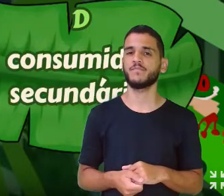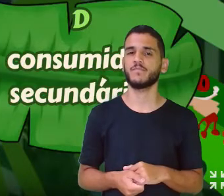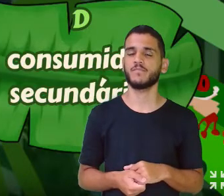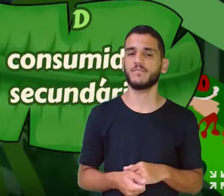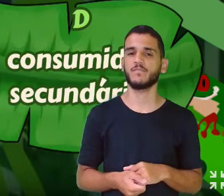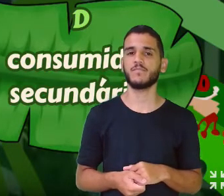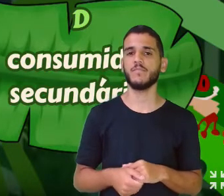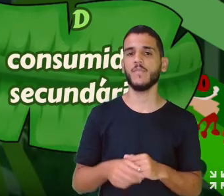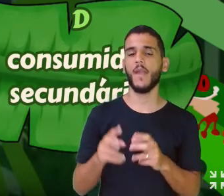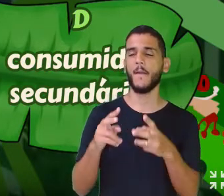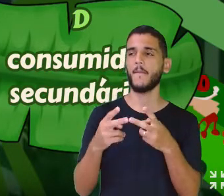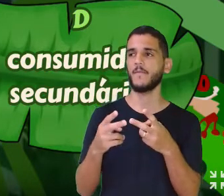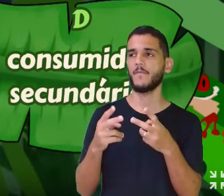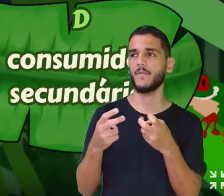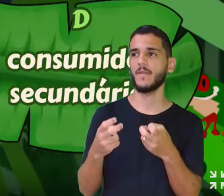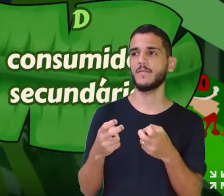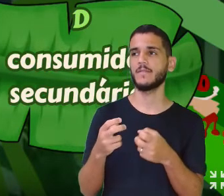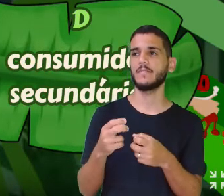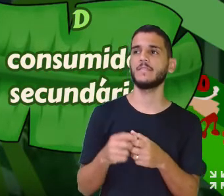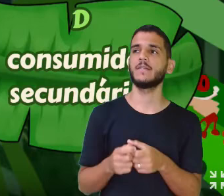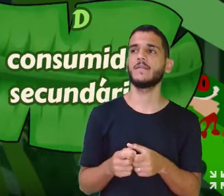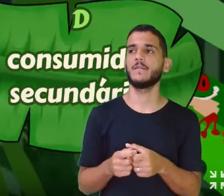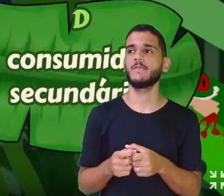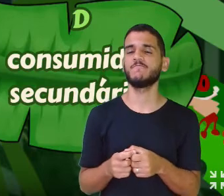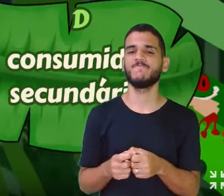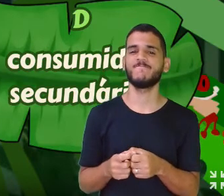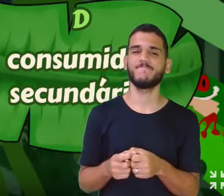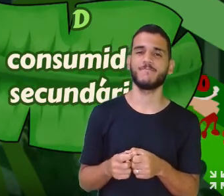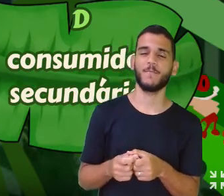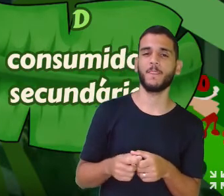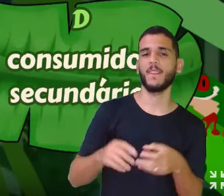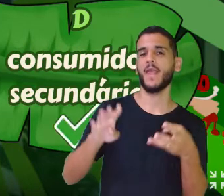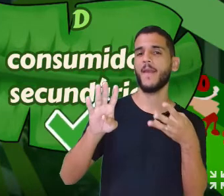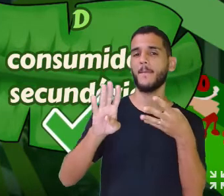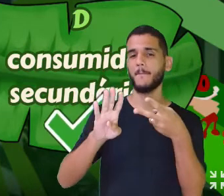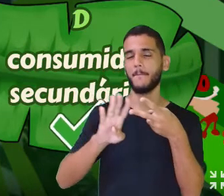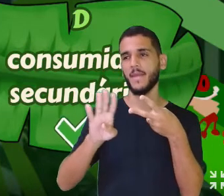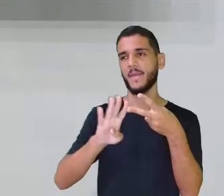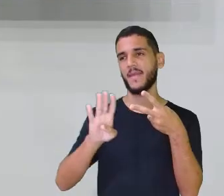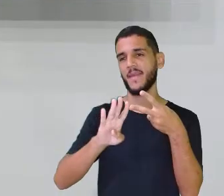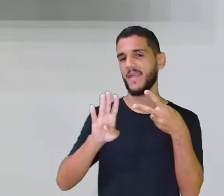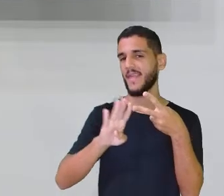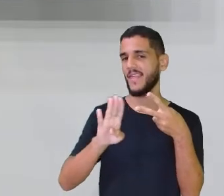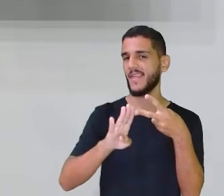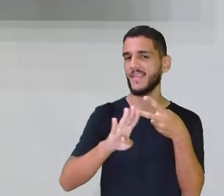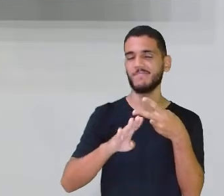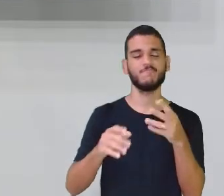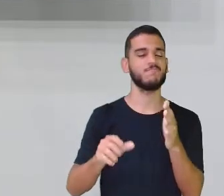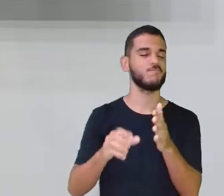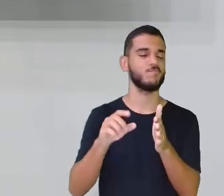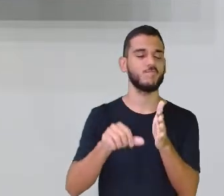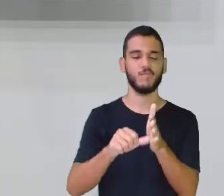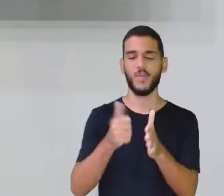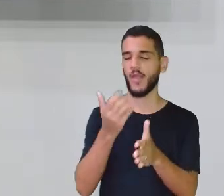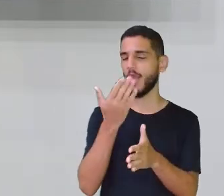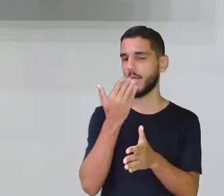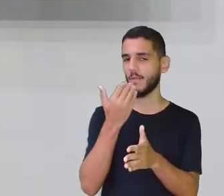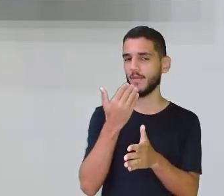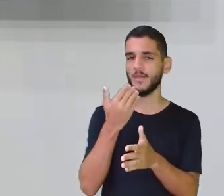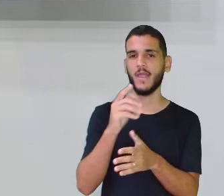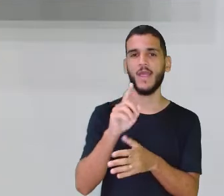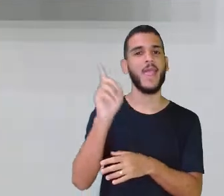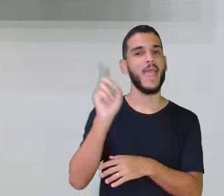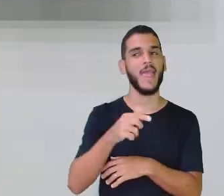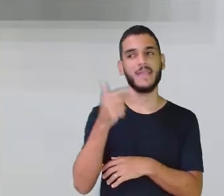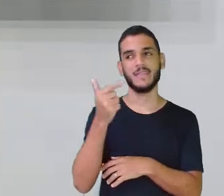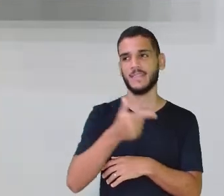ver se é a letra B, que ele é um consumidor primário? Não. Ele é um consumidor